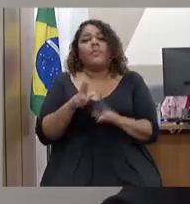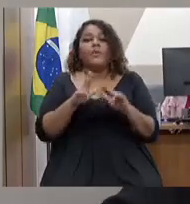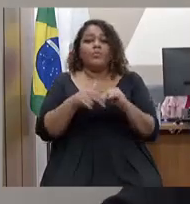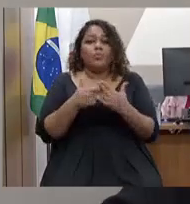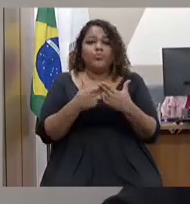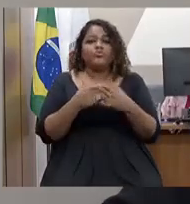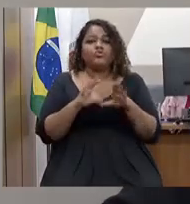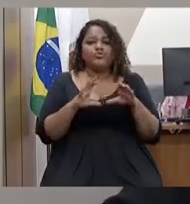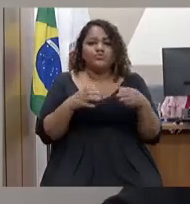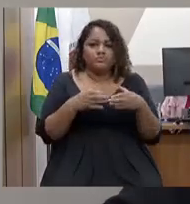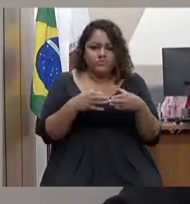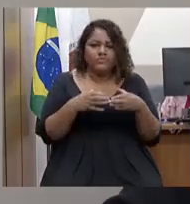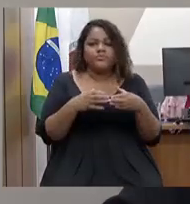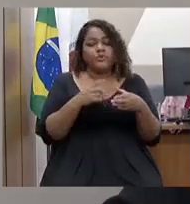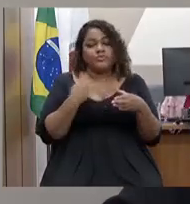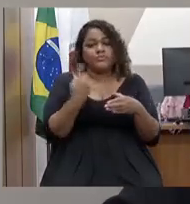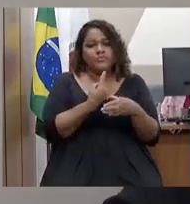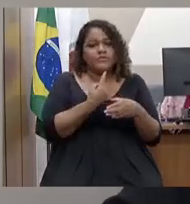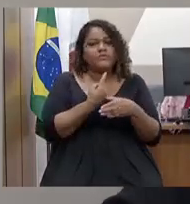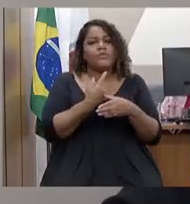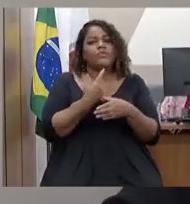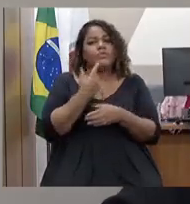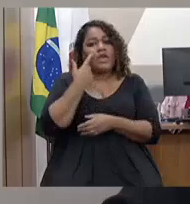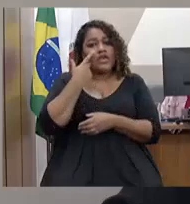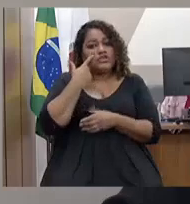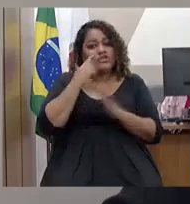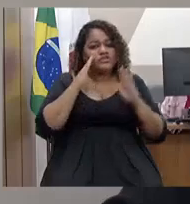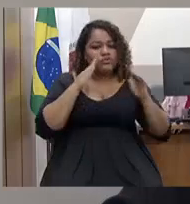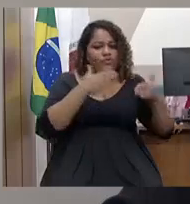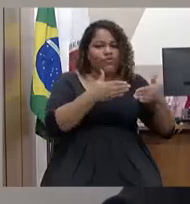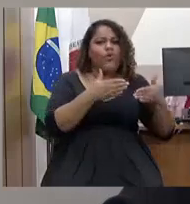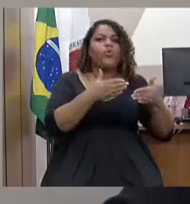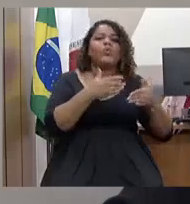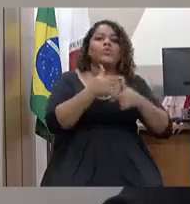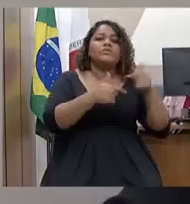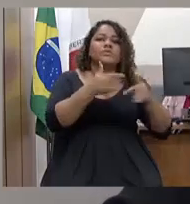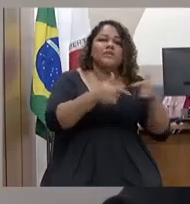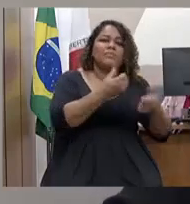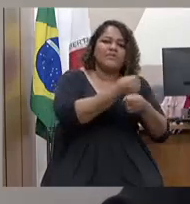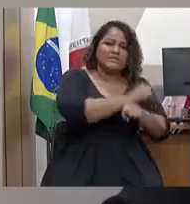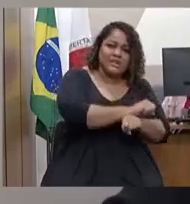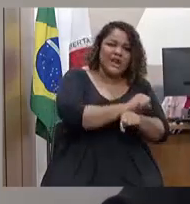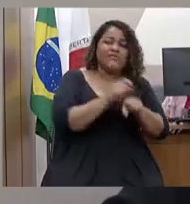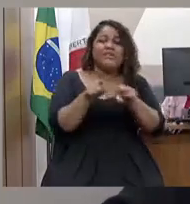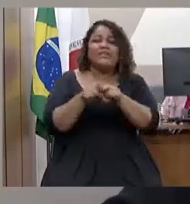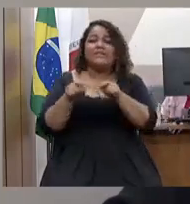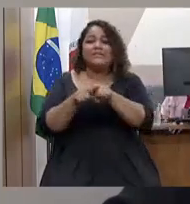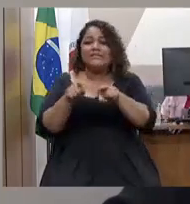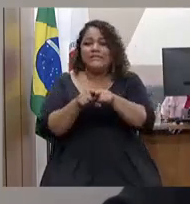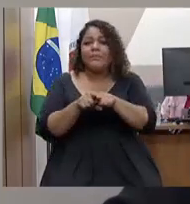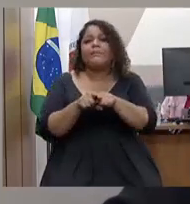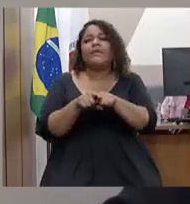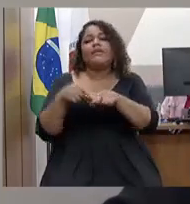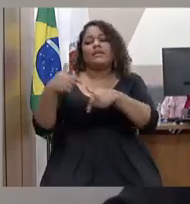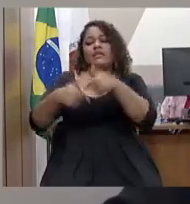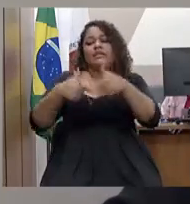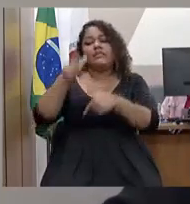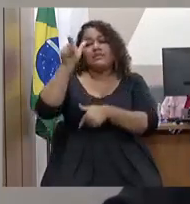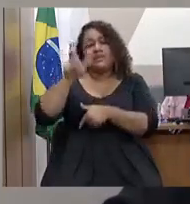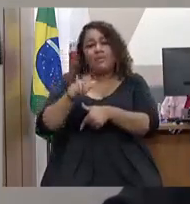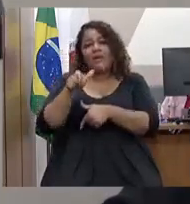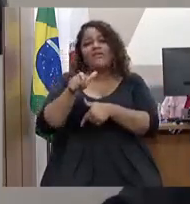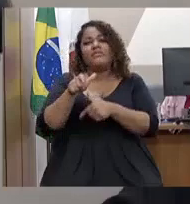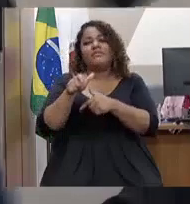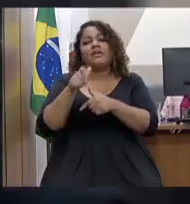centrar fogo Além da questão do trabalho escravo mas também na discussão dos trabalhadores precarizados os trabalhadores underizados né